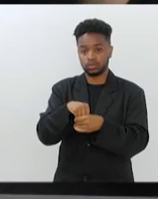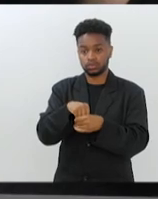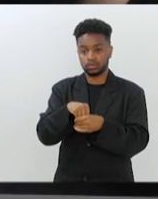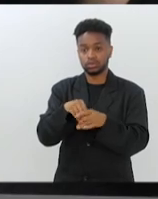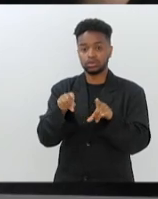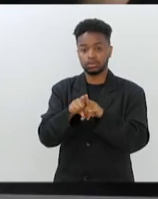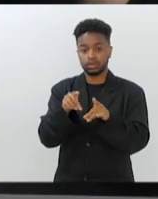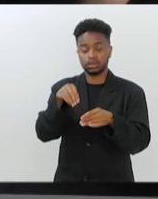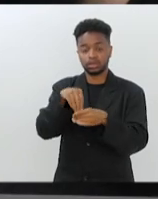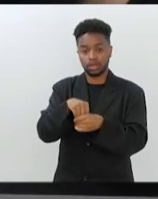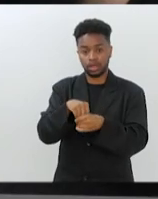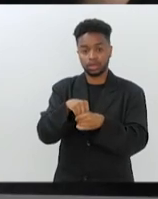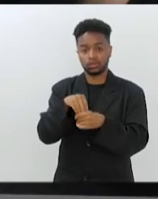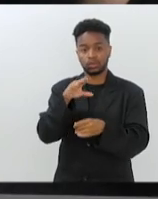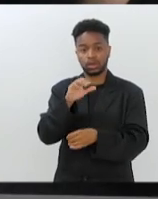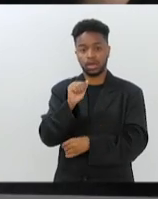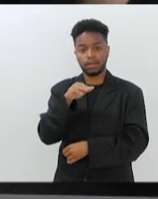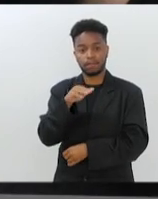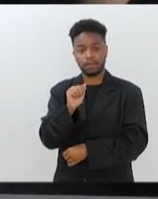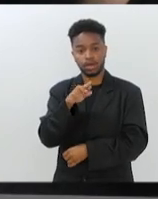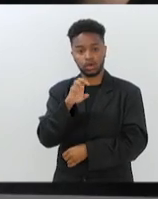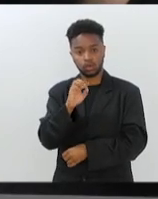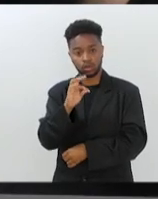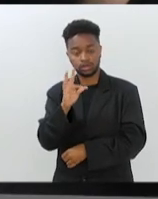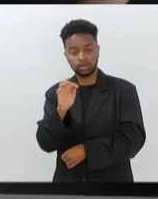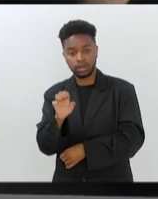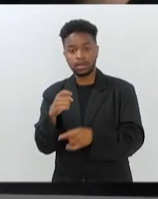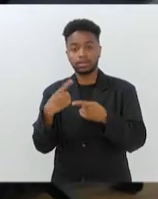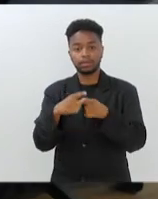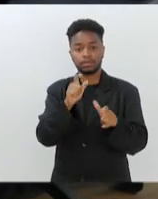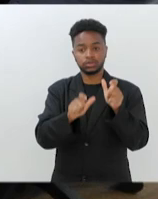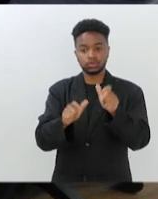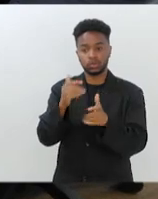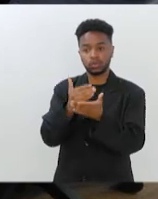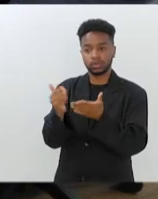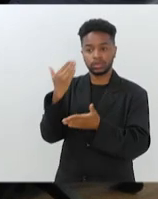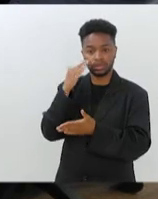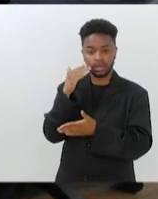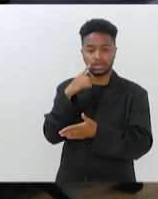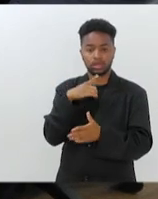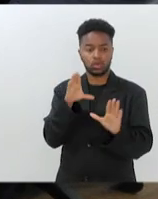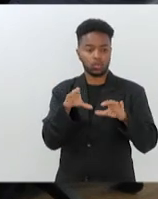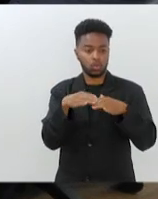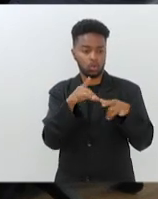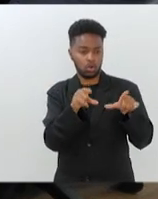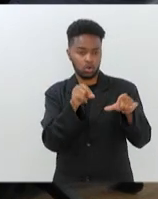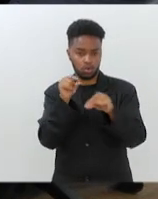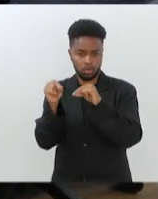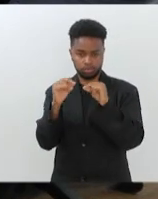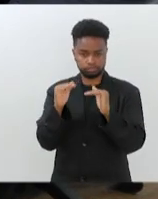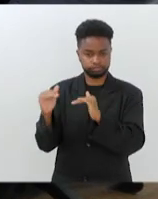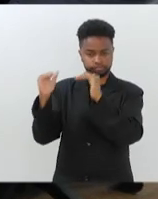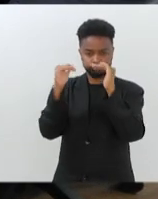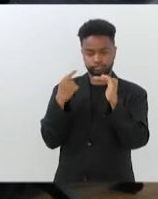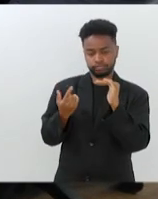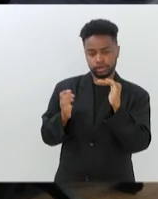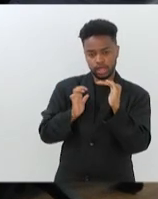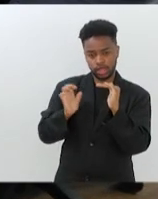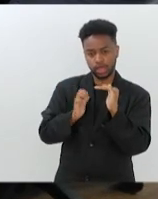inclusive dentro do camarote onde as pessoas passaram a entender os convidados seletos de que frequent